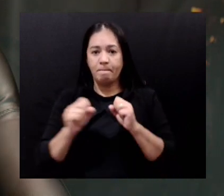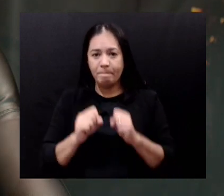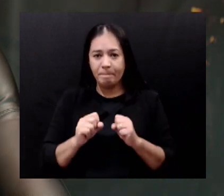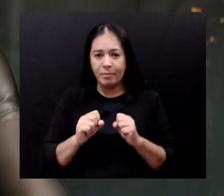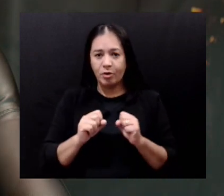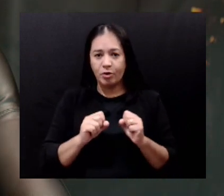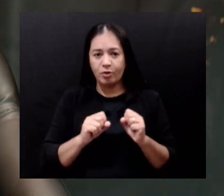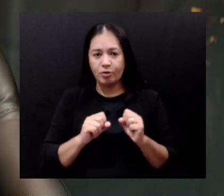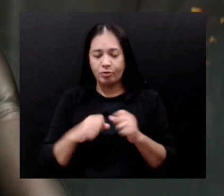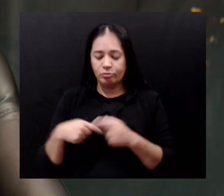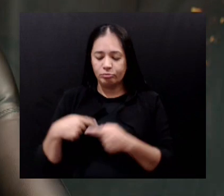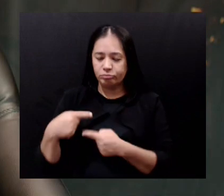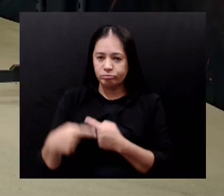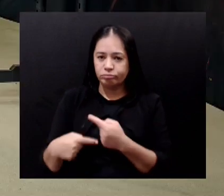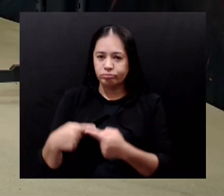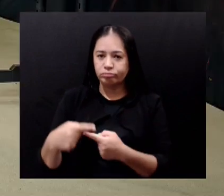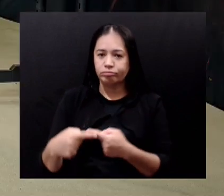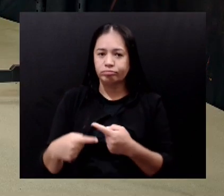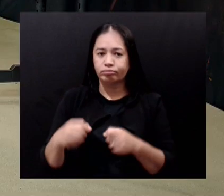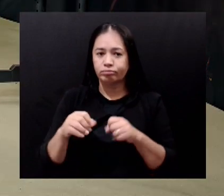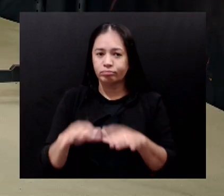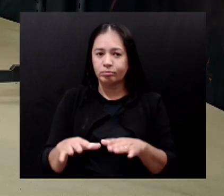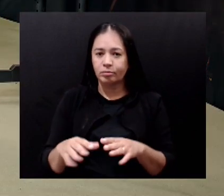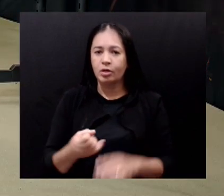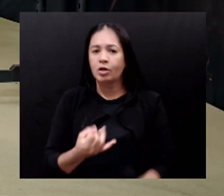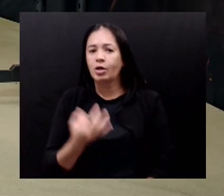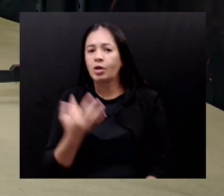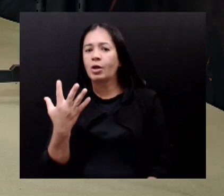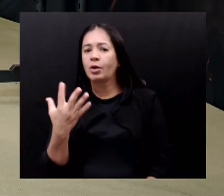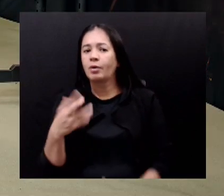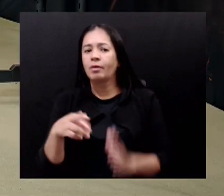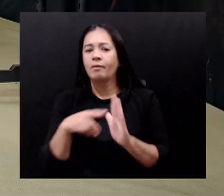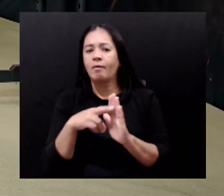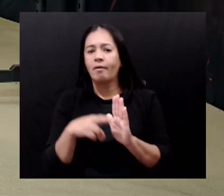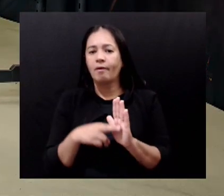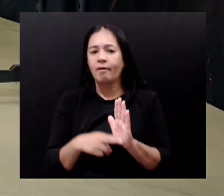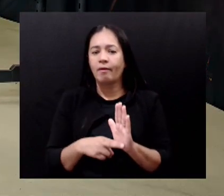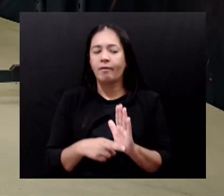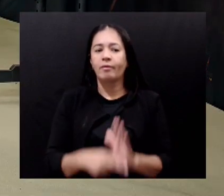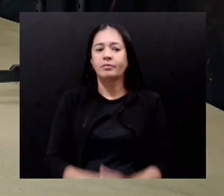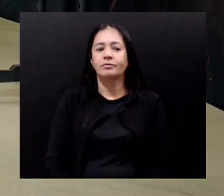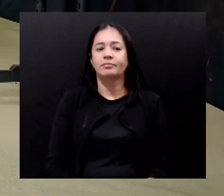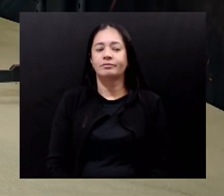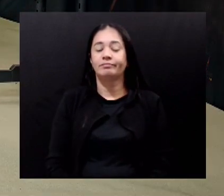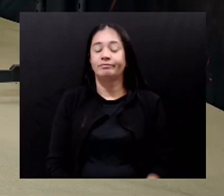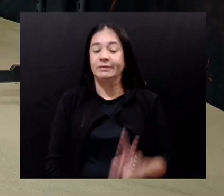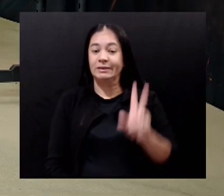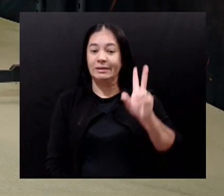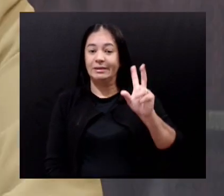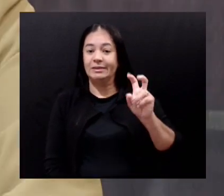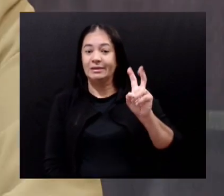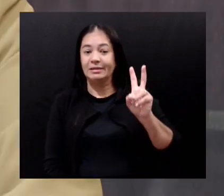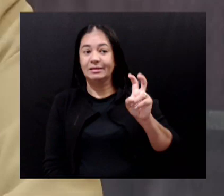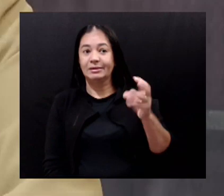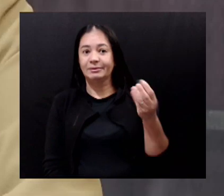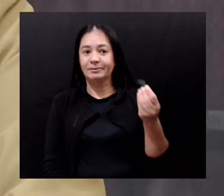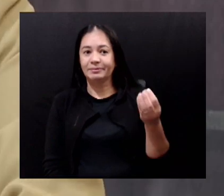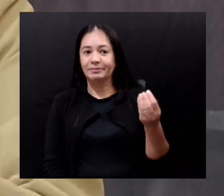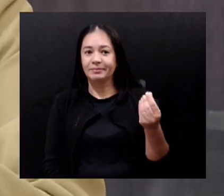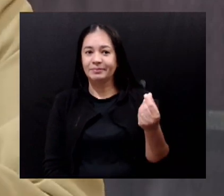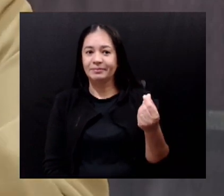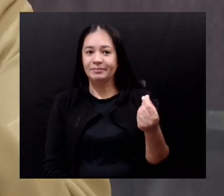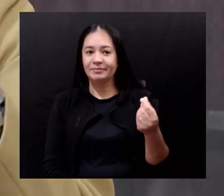os critérios para isso, doutora Ana? Essa é uma questão que vê-se muito pelas redes